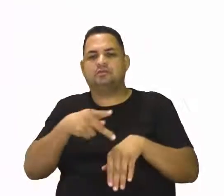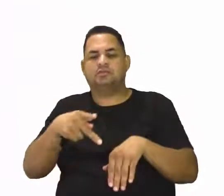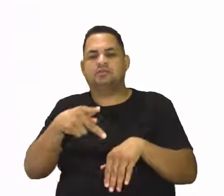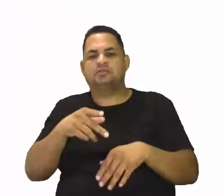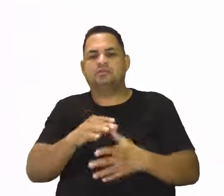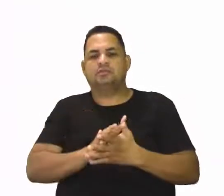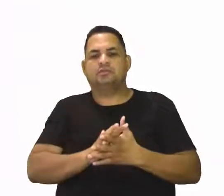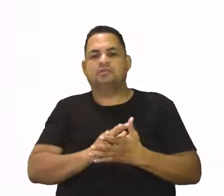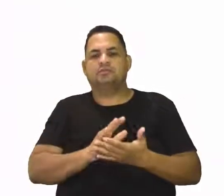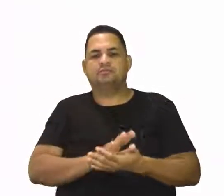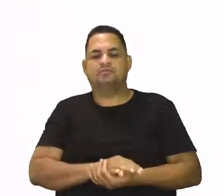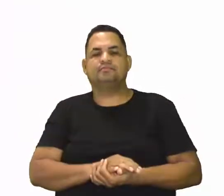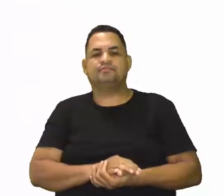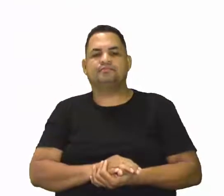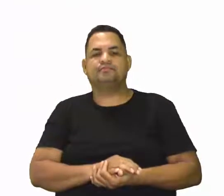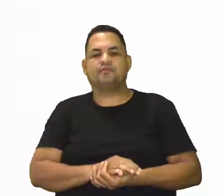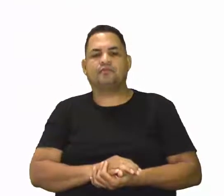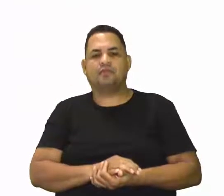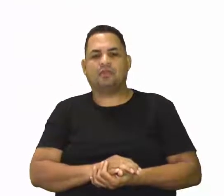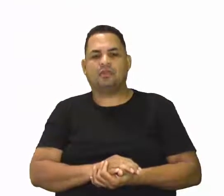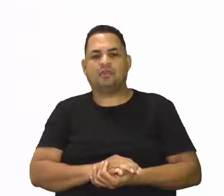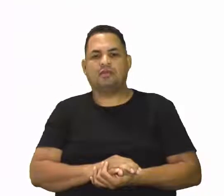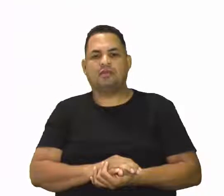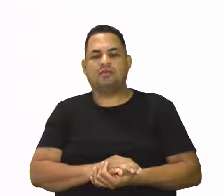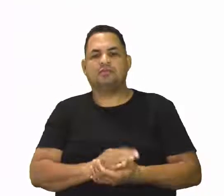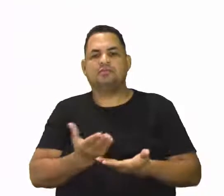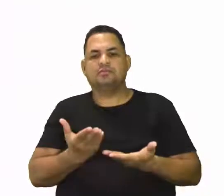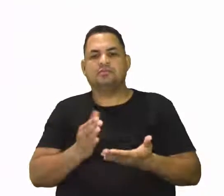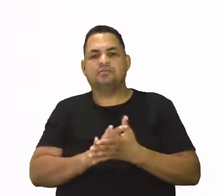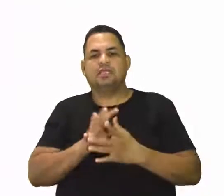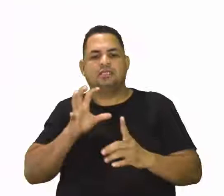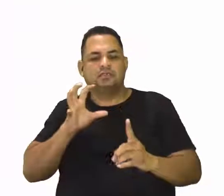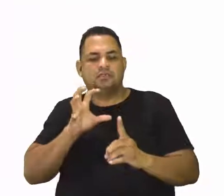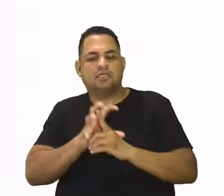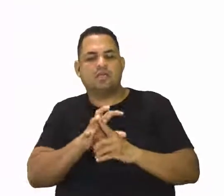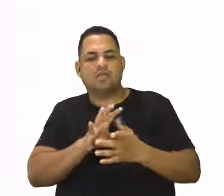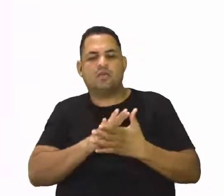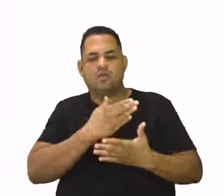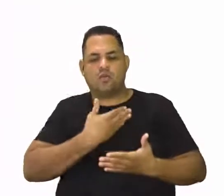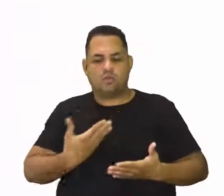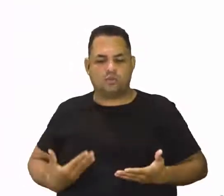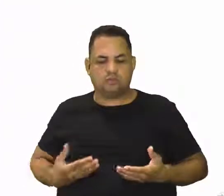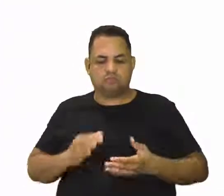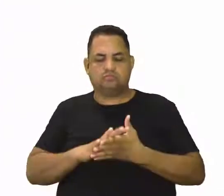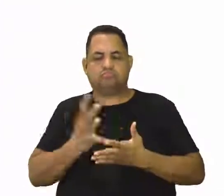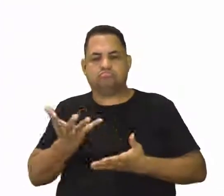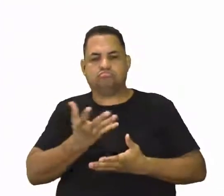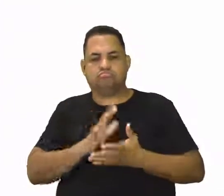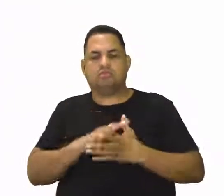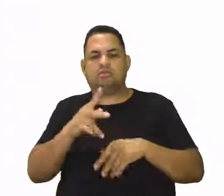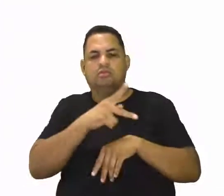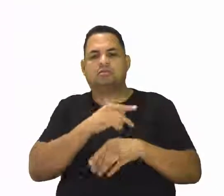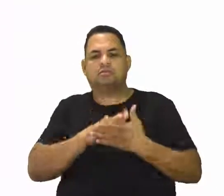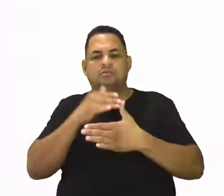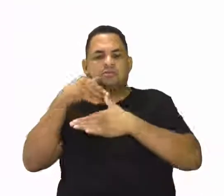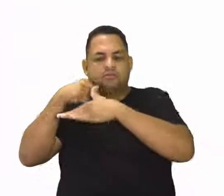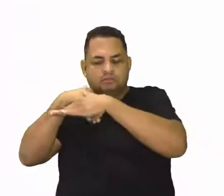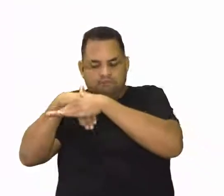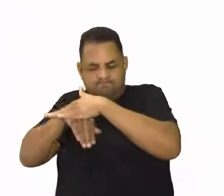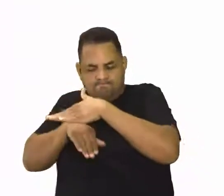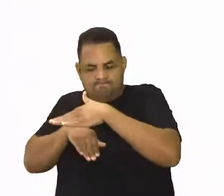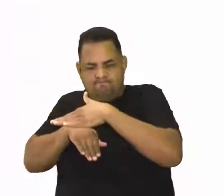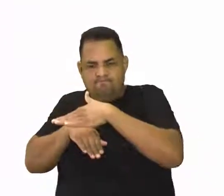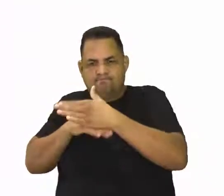é uma covardia né o cara quer tacar o governo que atacar o lá na sol mas se esconde no meio da